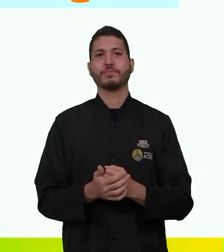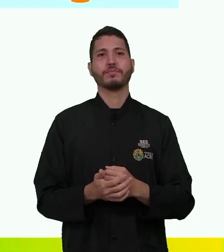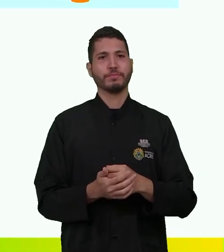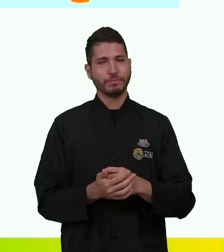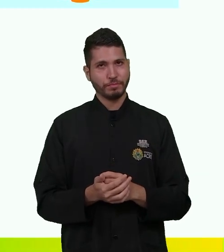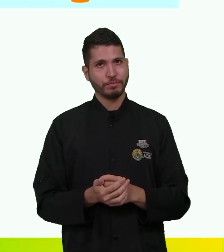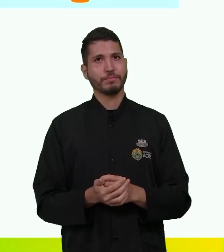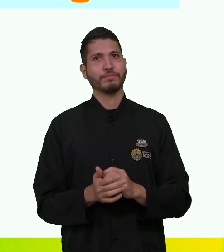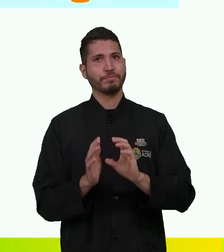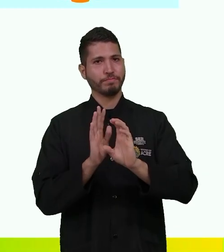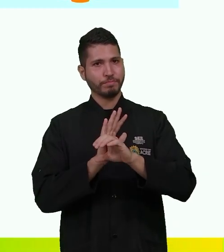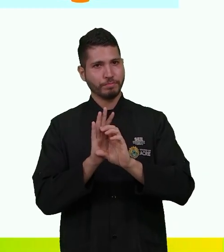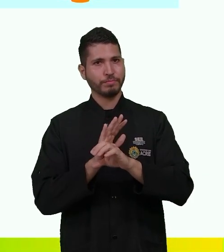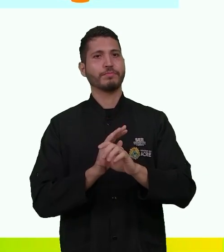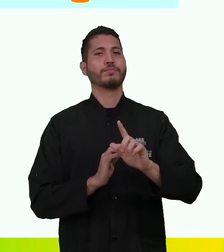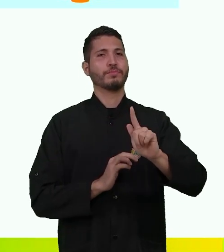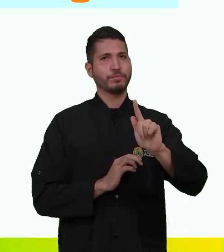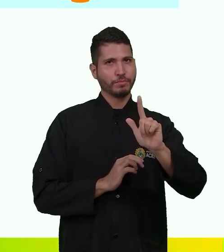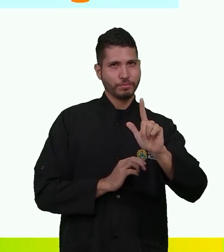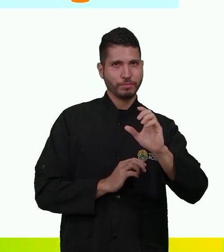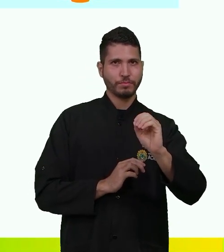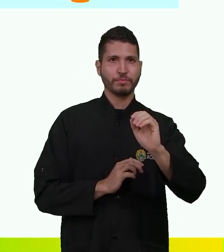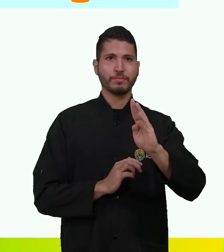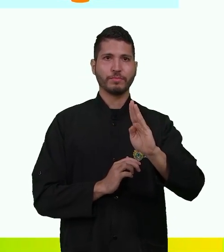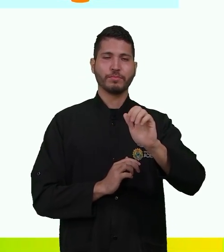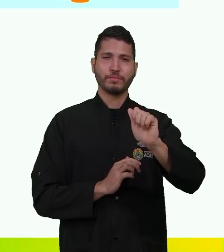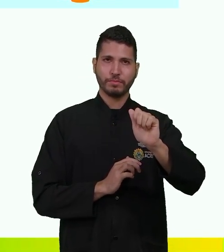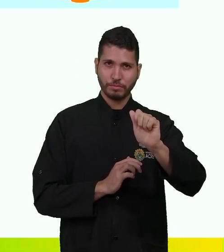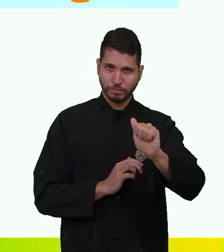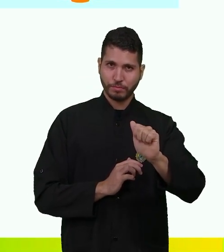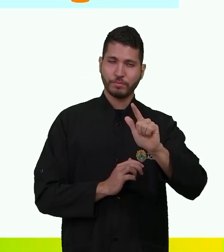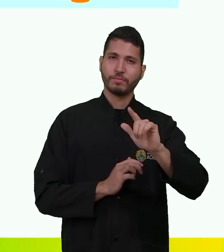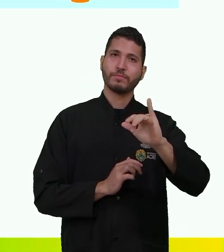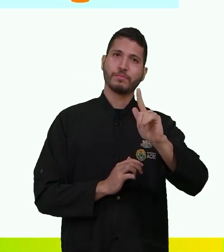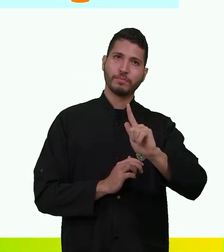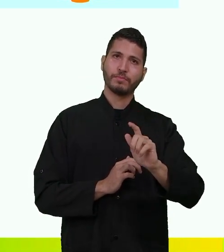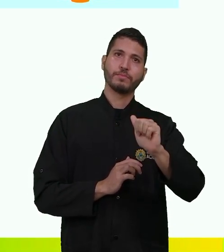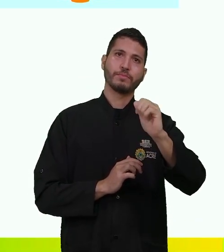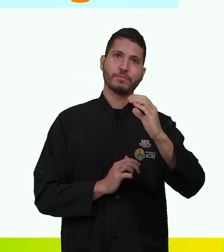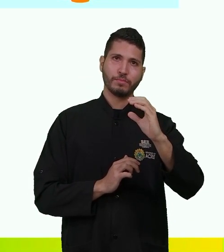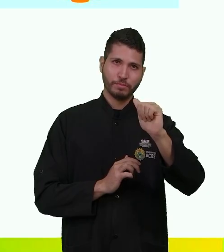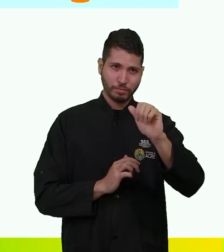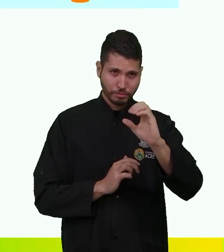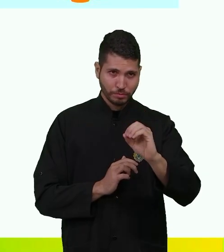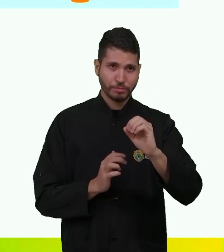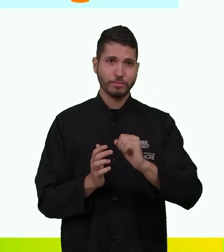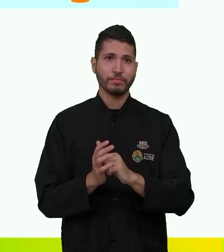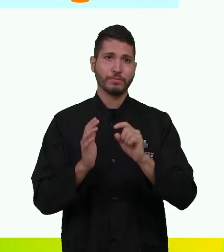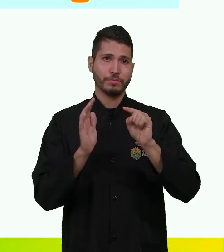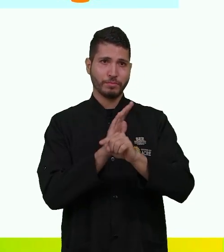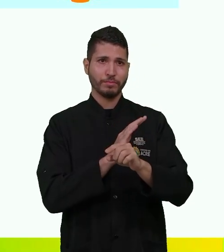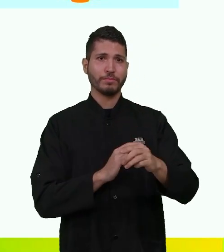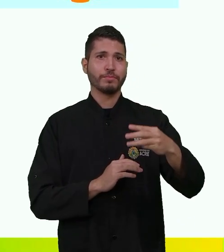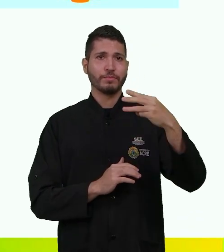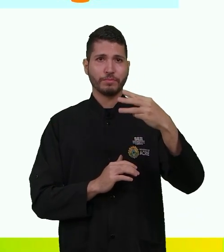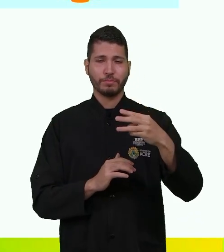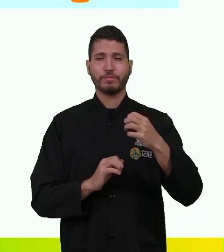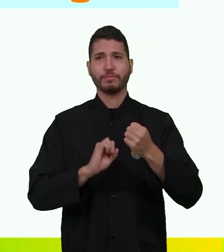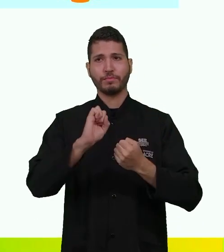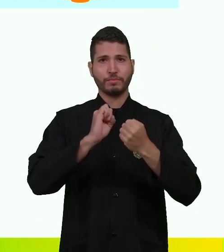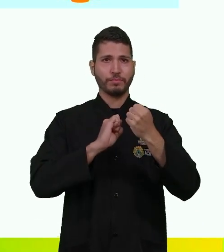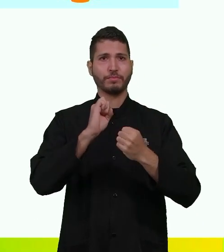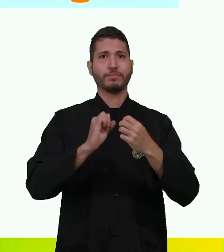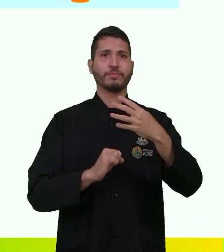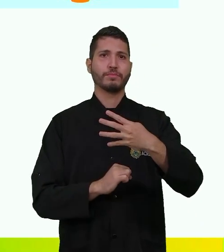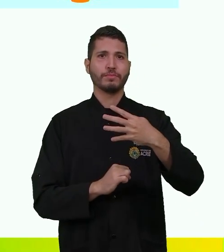Isso é conceito de globalização. A questão de número 3 e a última diz o seguinte: a indústria 4.0